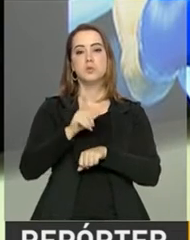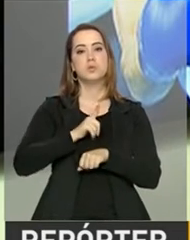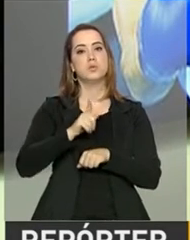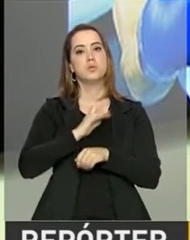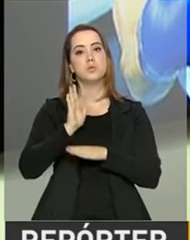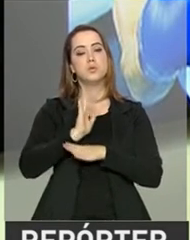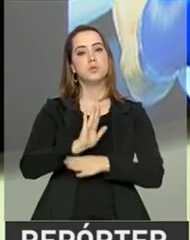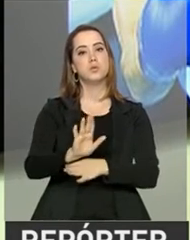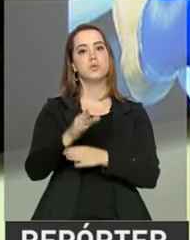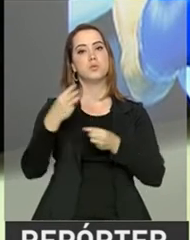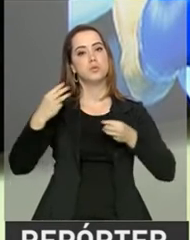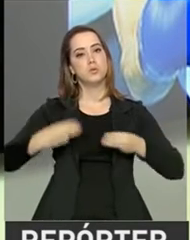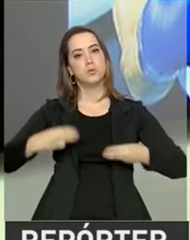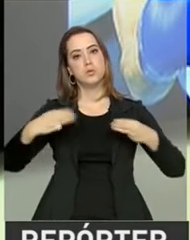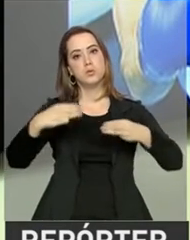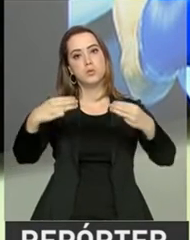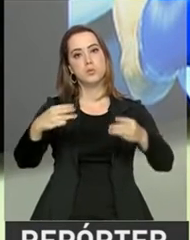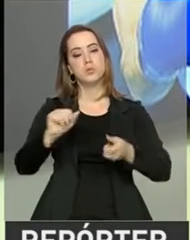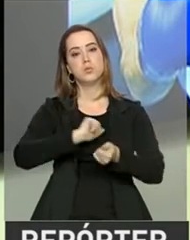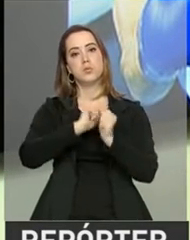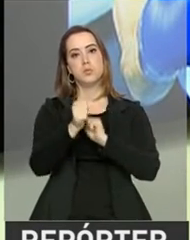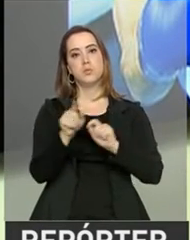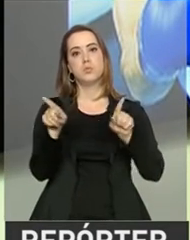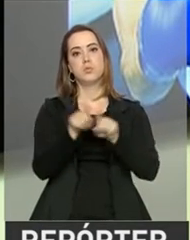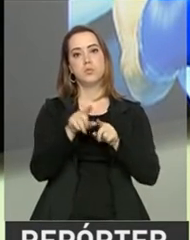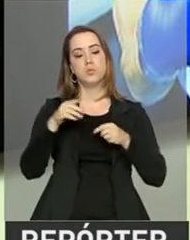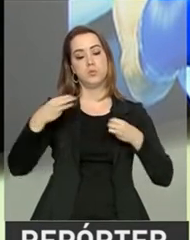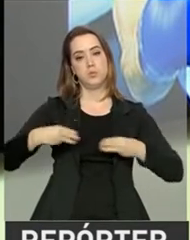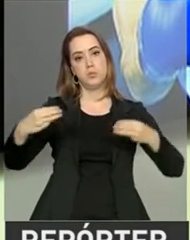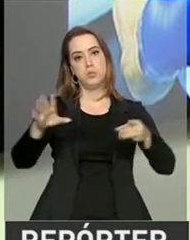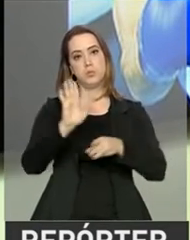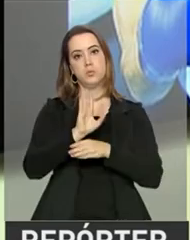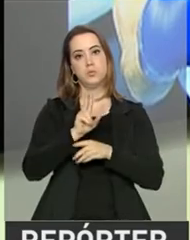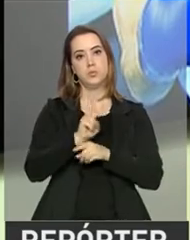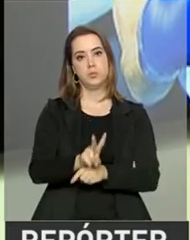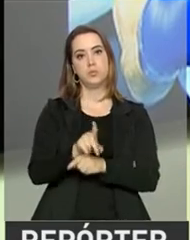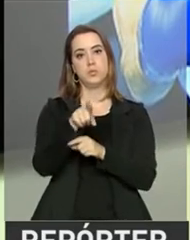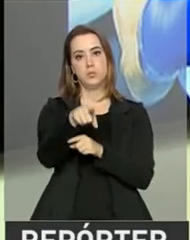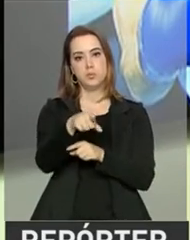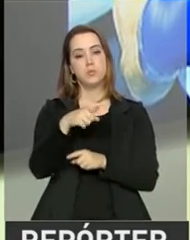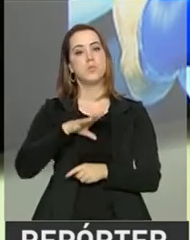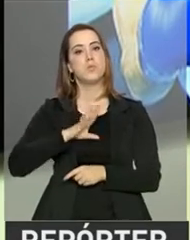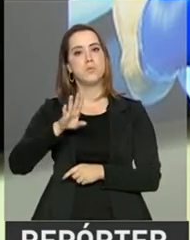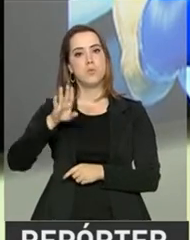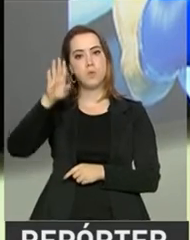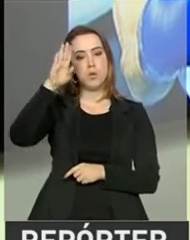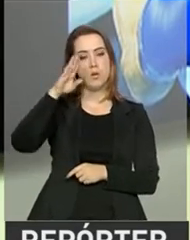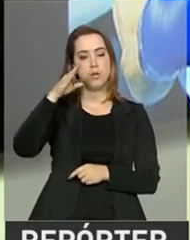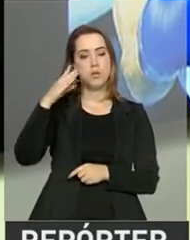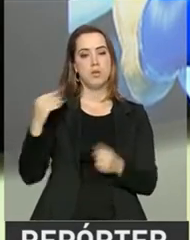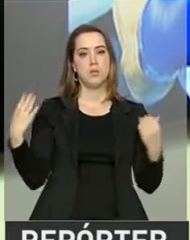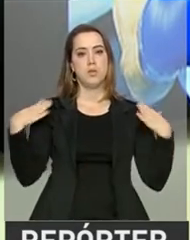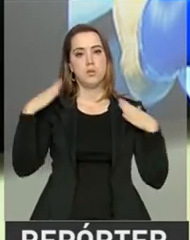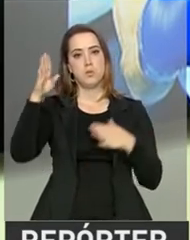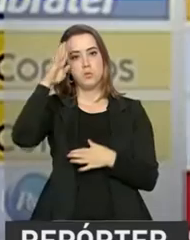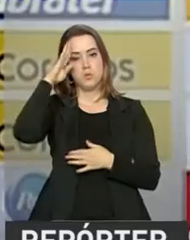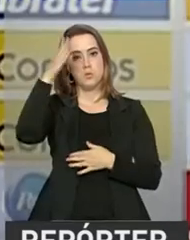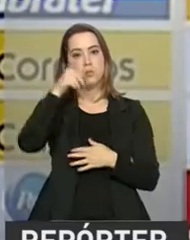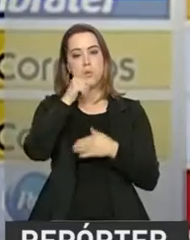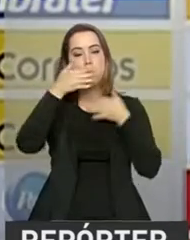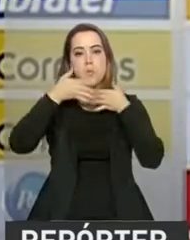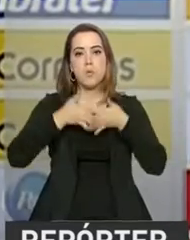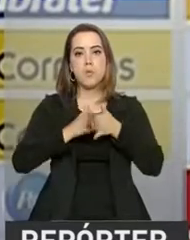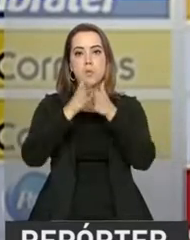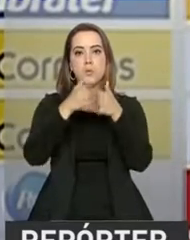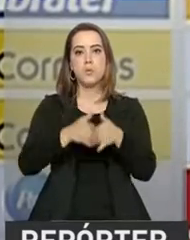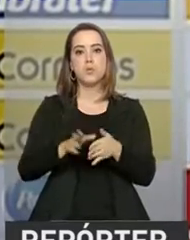dos Ministérios do Esporte e da Defesa. O baiano, de 27 anos, é atleta Bolsa Pódio e sargento da Marinha.